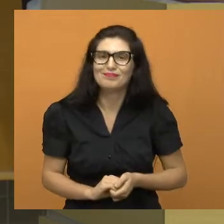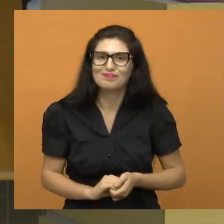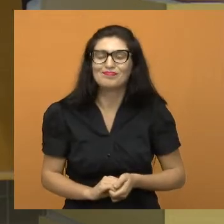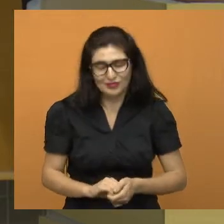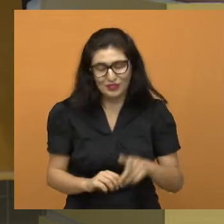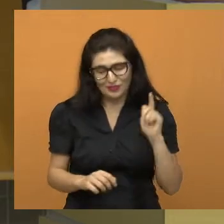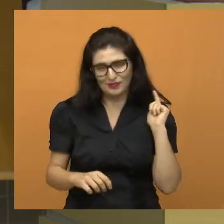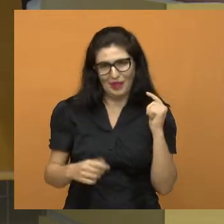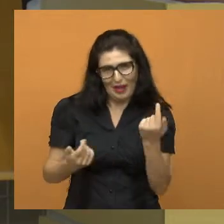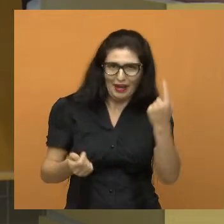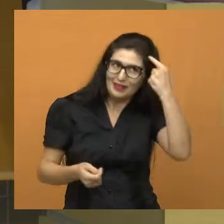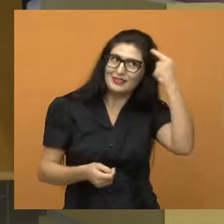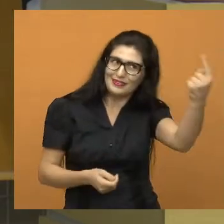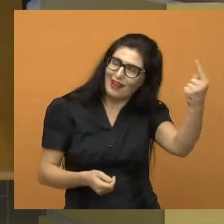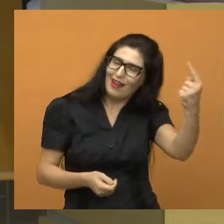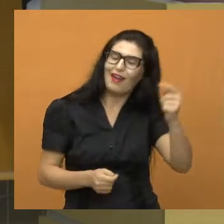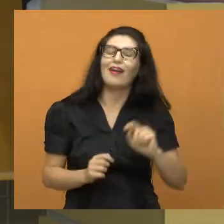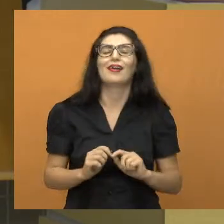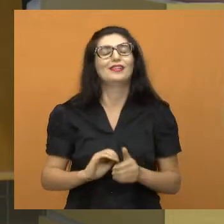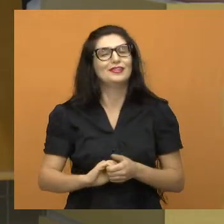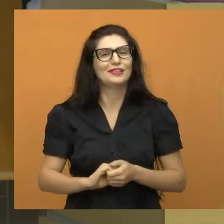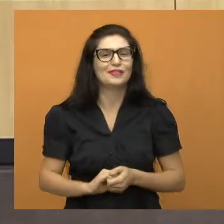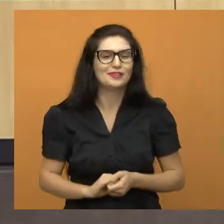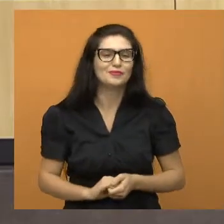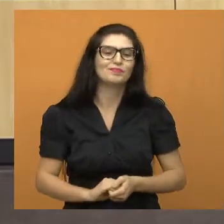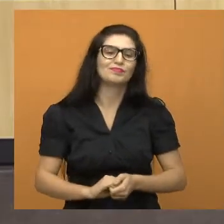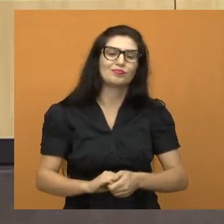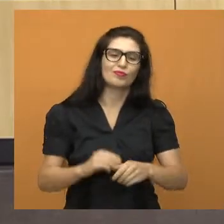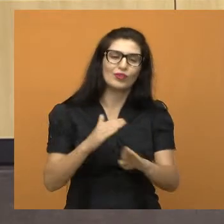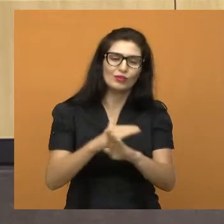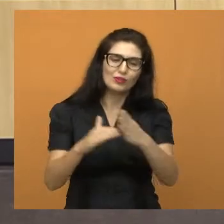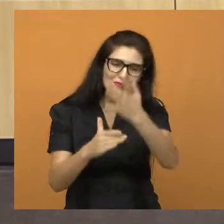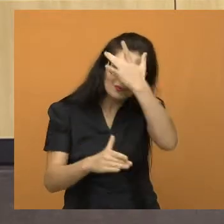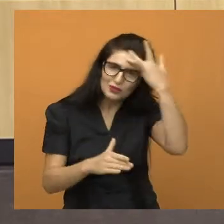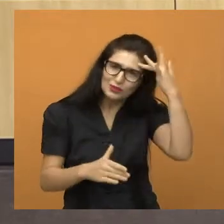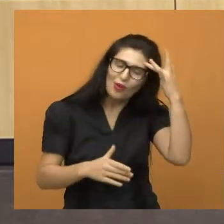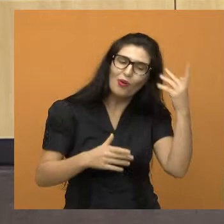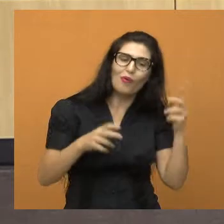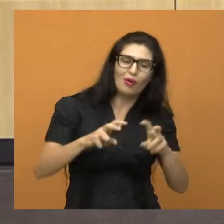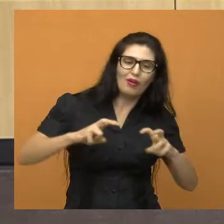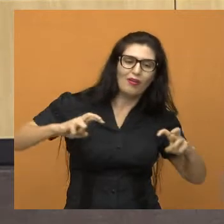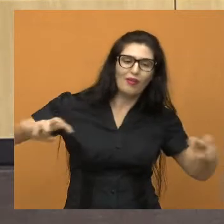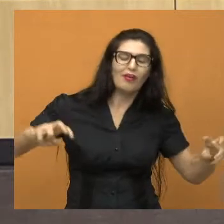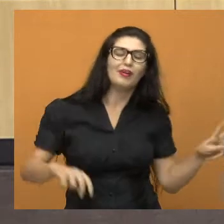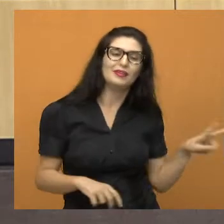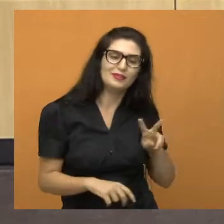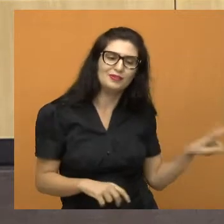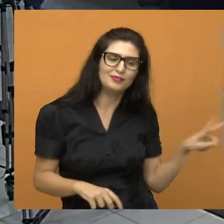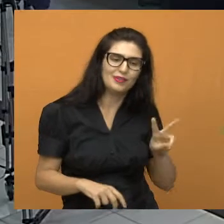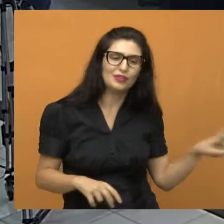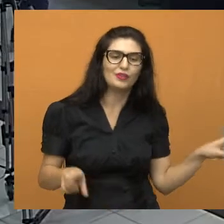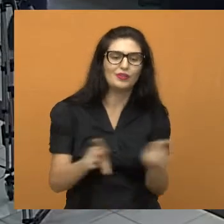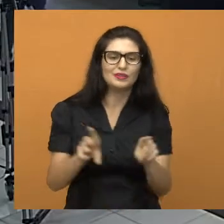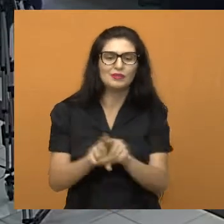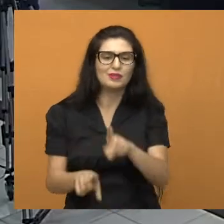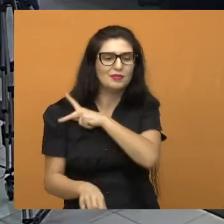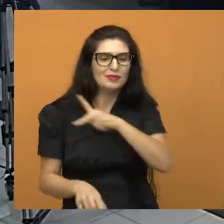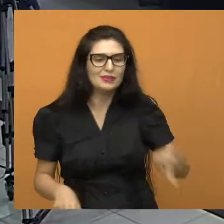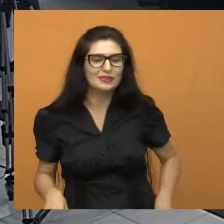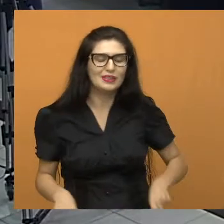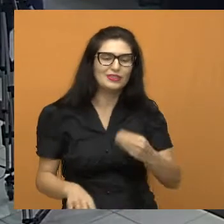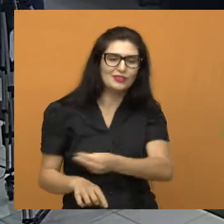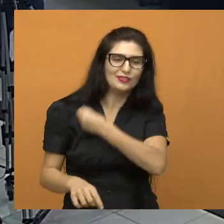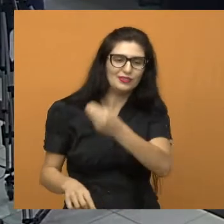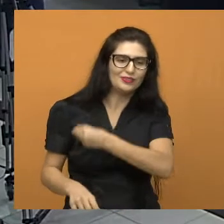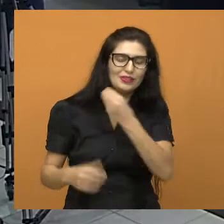dirigimos, então, à senhora presidente da Câmara, aos ilustríssimos vereadores, né? E